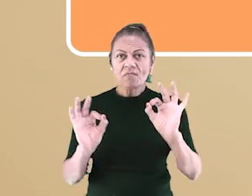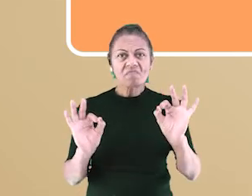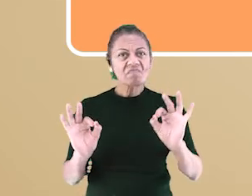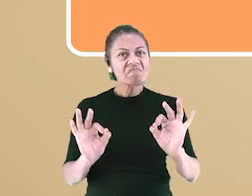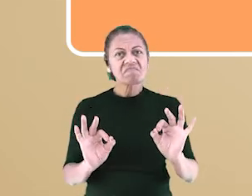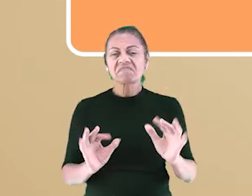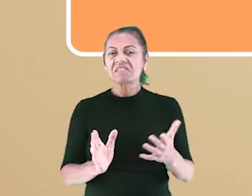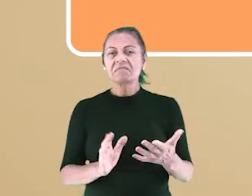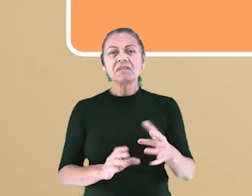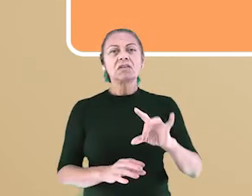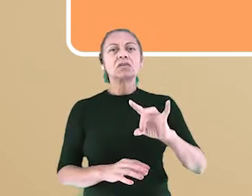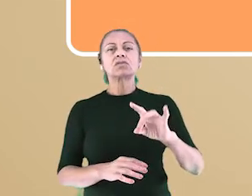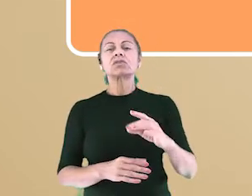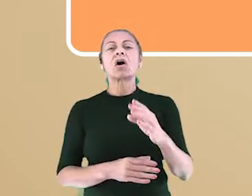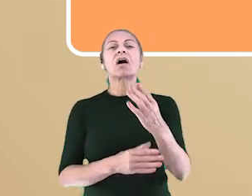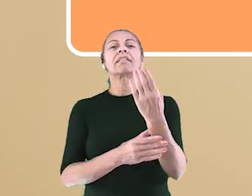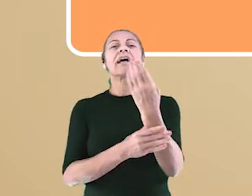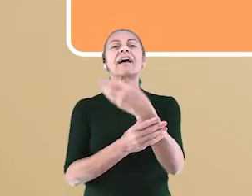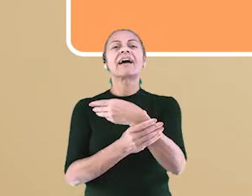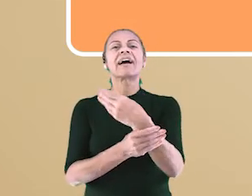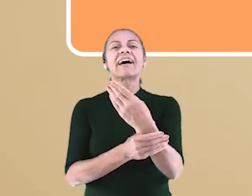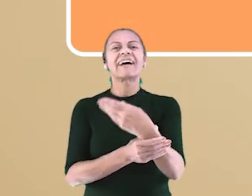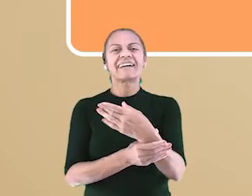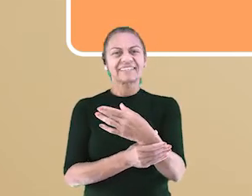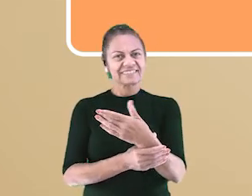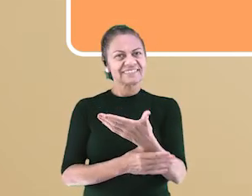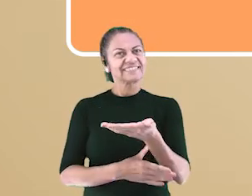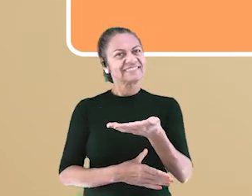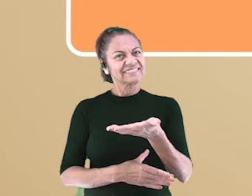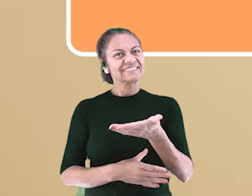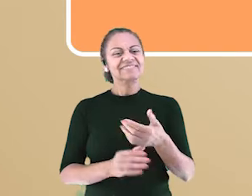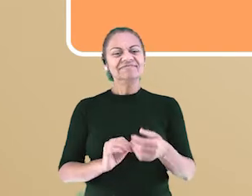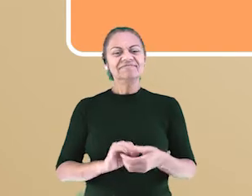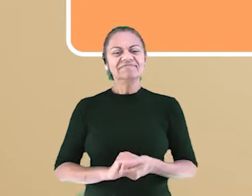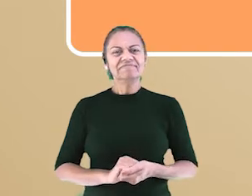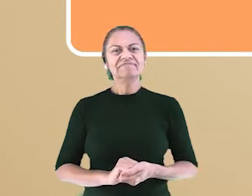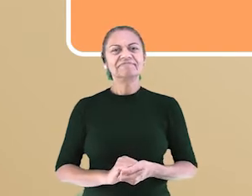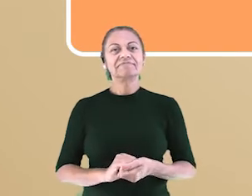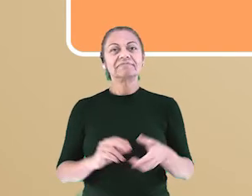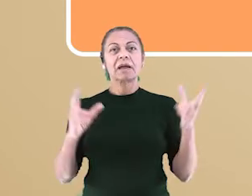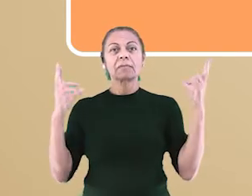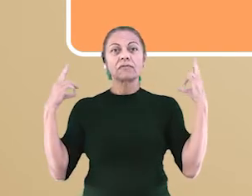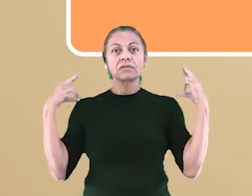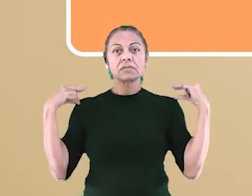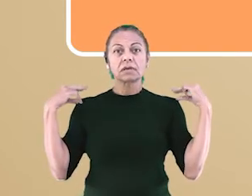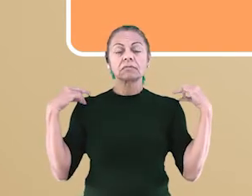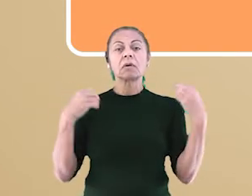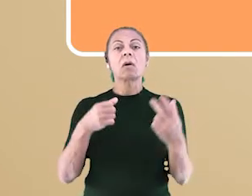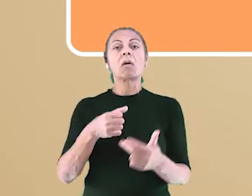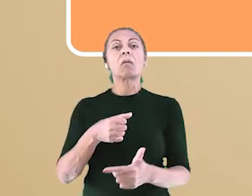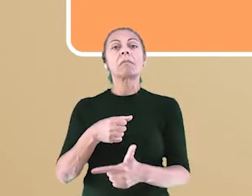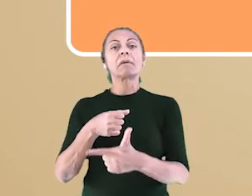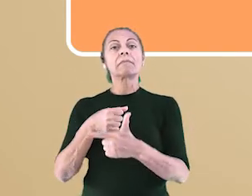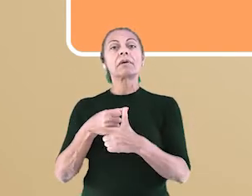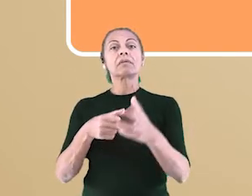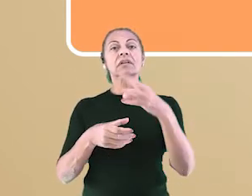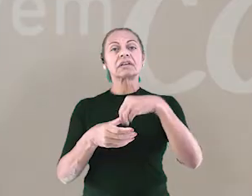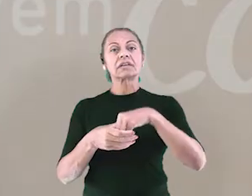existia a profissão de motorista de aplicativo em nossa comunidade brasileira. Apenas os taxistas